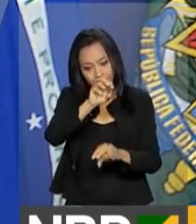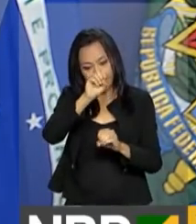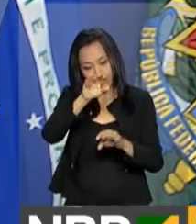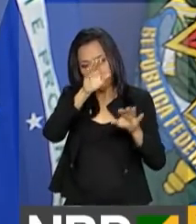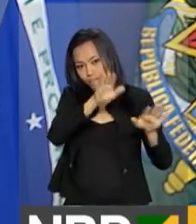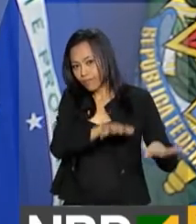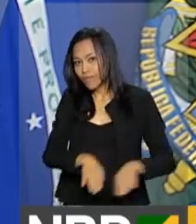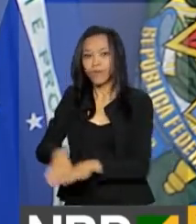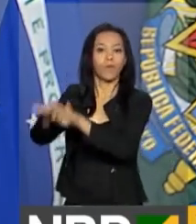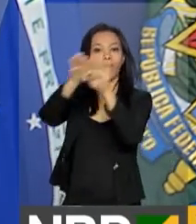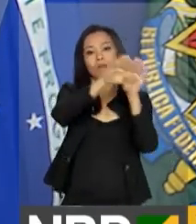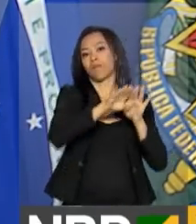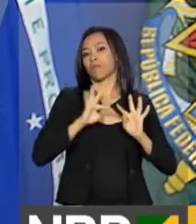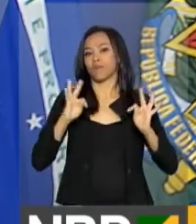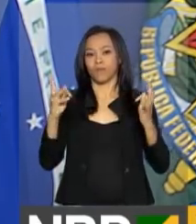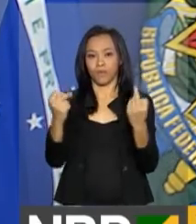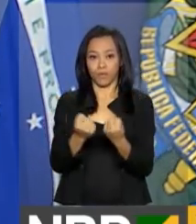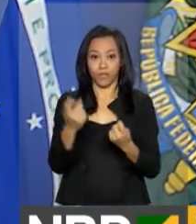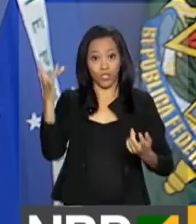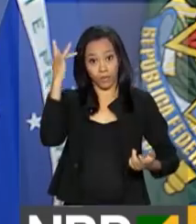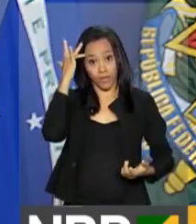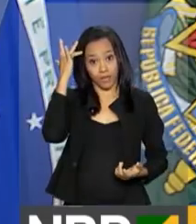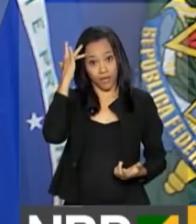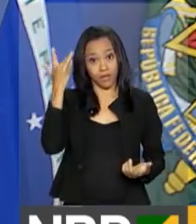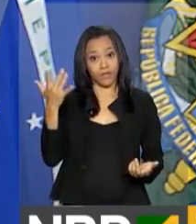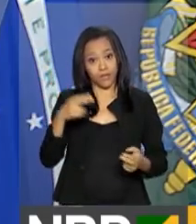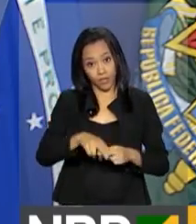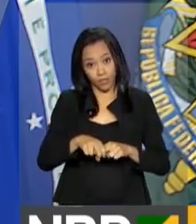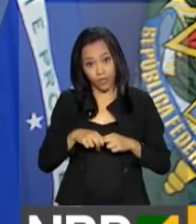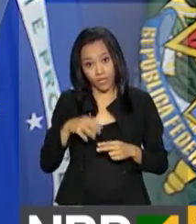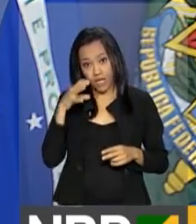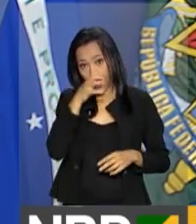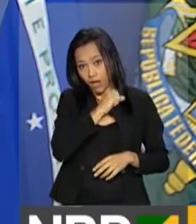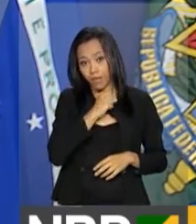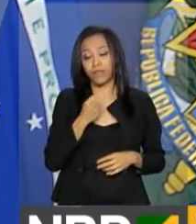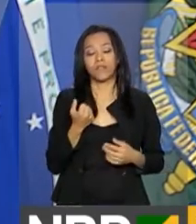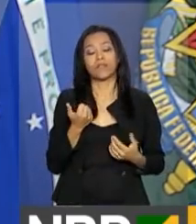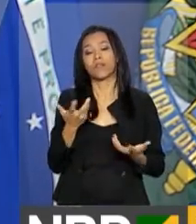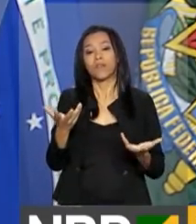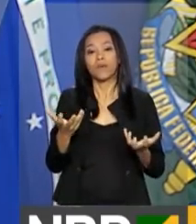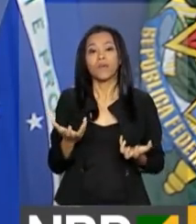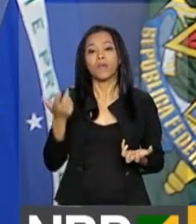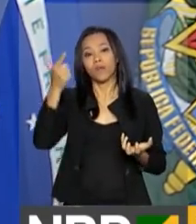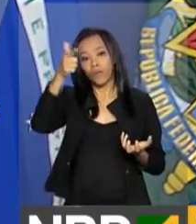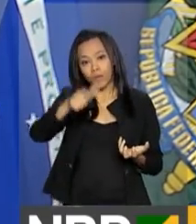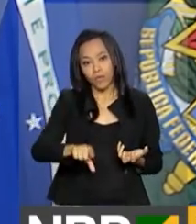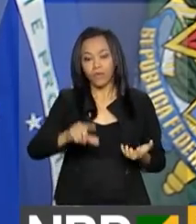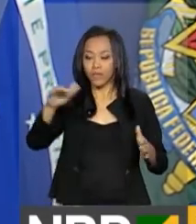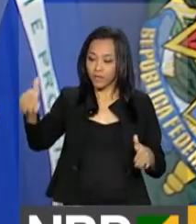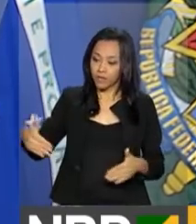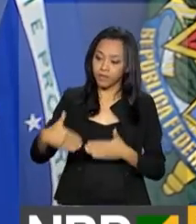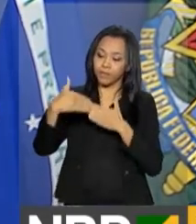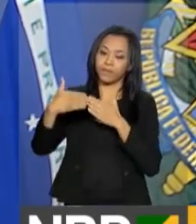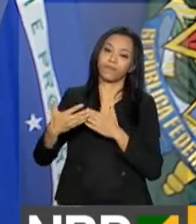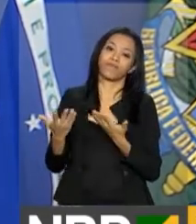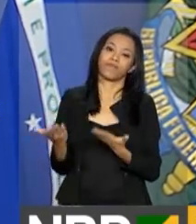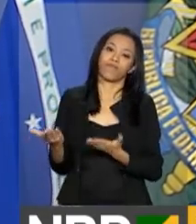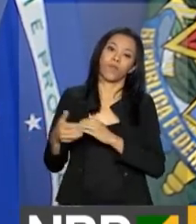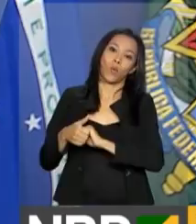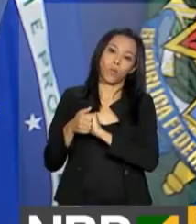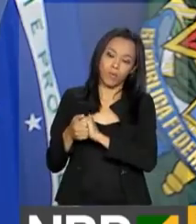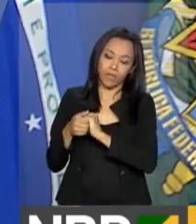todos e educação de qualidade portanto em rápidas palavras eu quero mais uma vez cumprimentar o